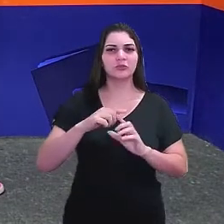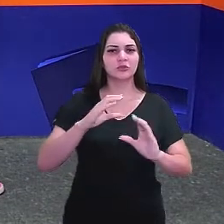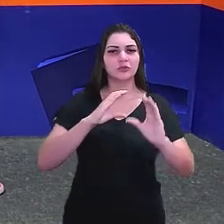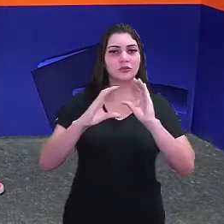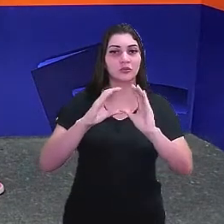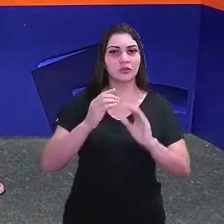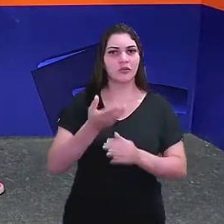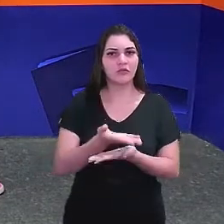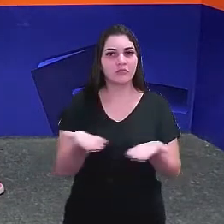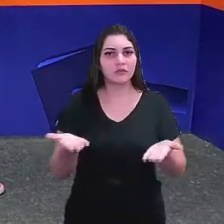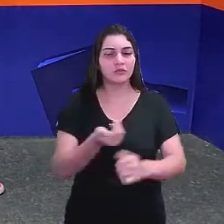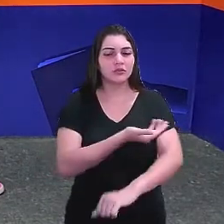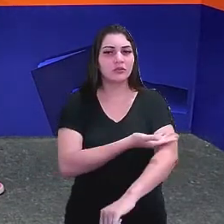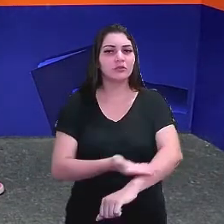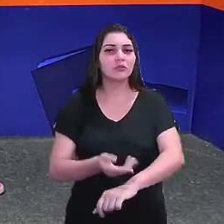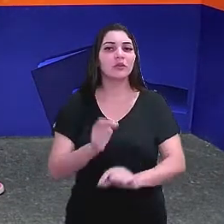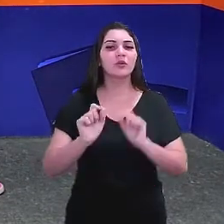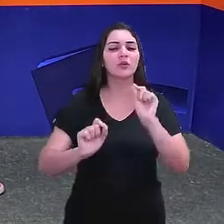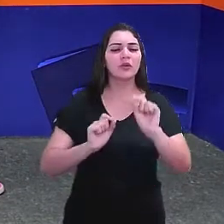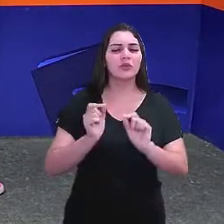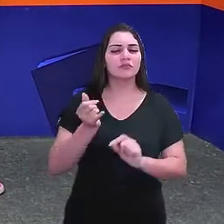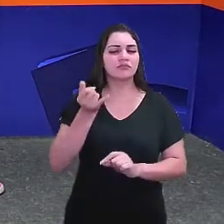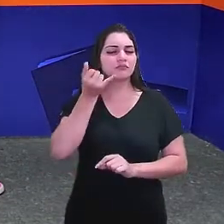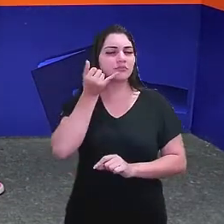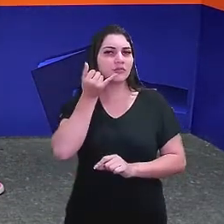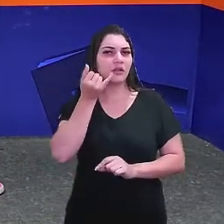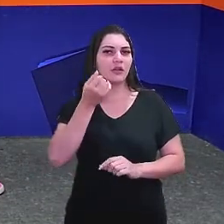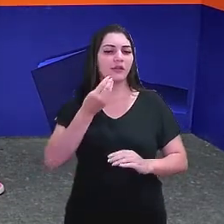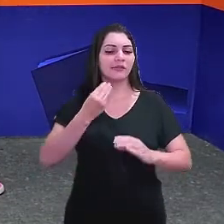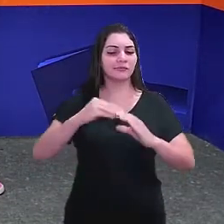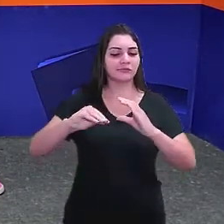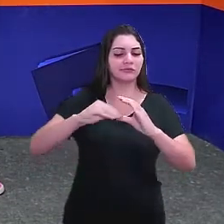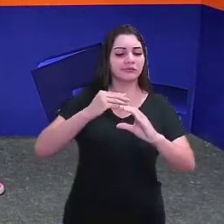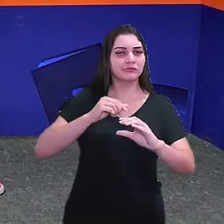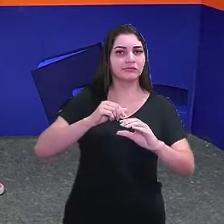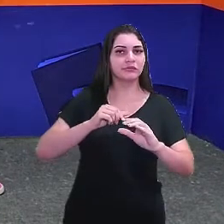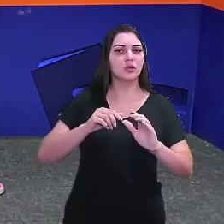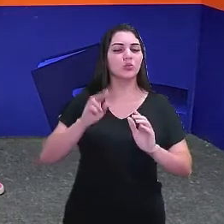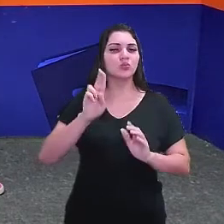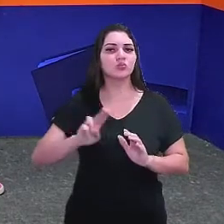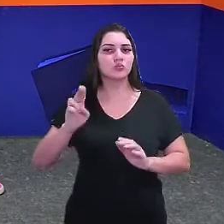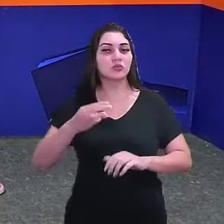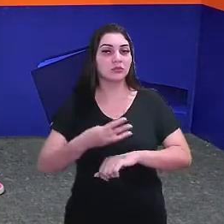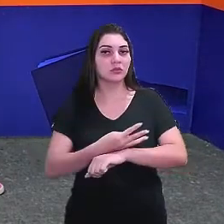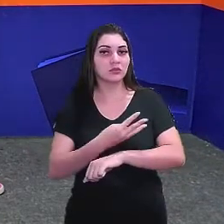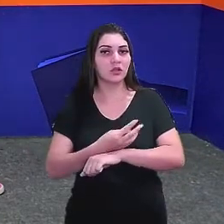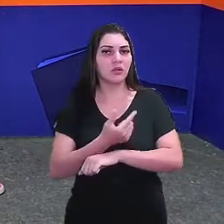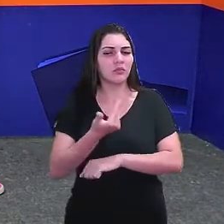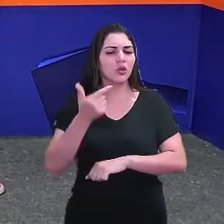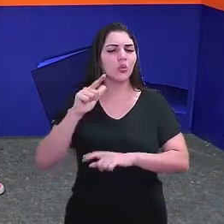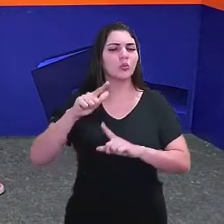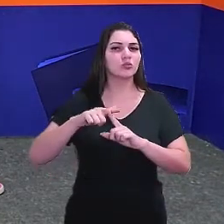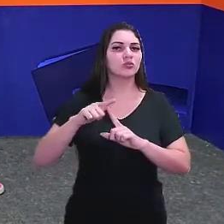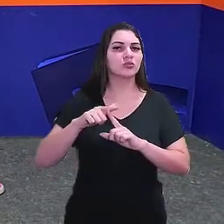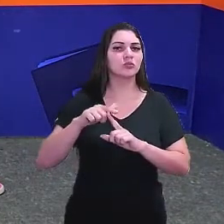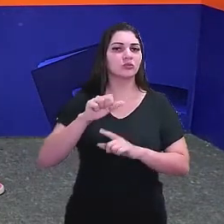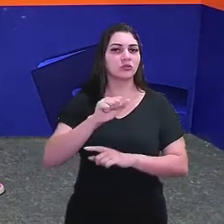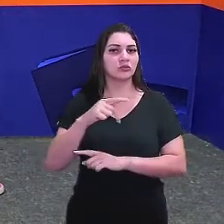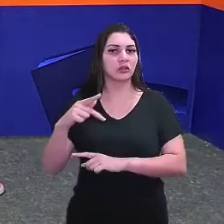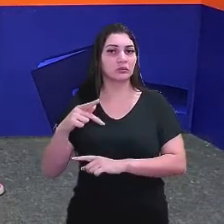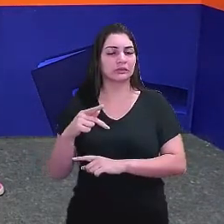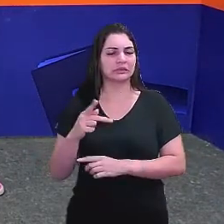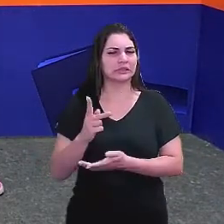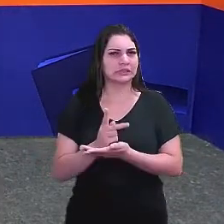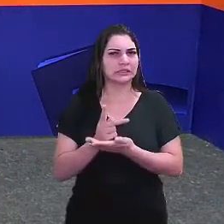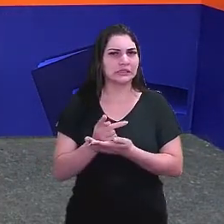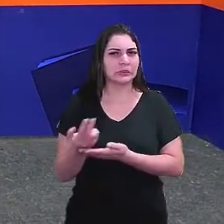acostumados o quê? Com o celular, aquela troca de mensagens de texto usando o WhatsApp e outros aplicativos, mas nem sempre foi assim. A